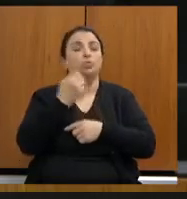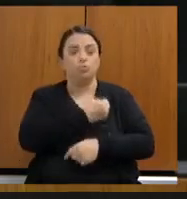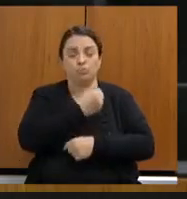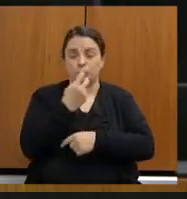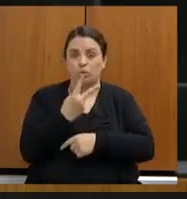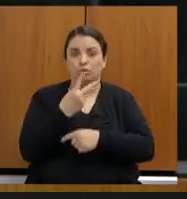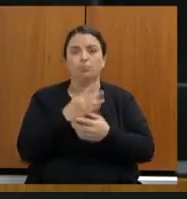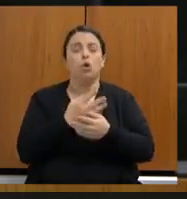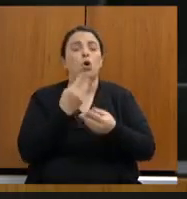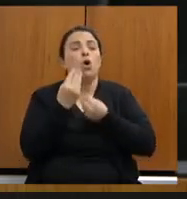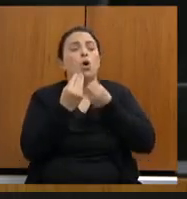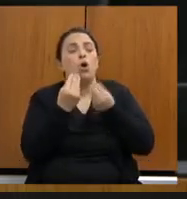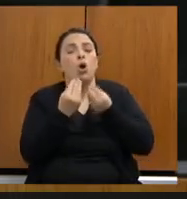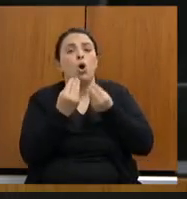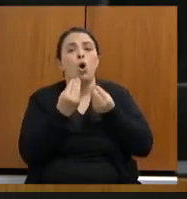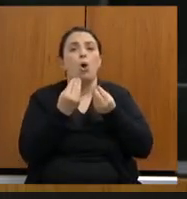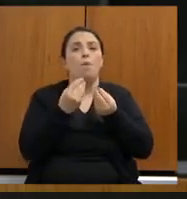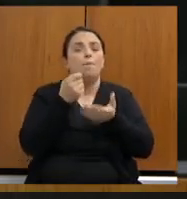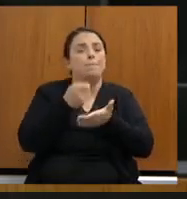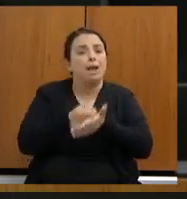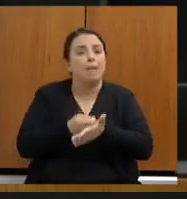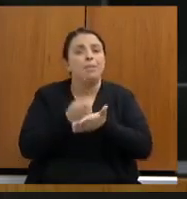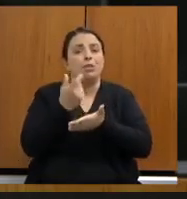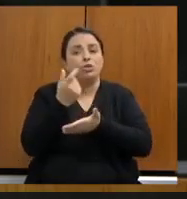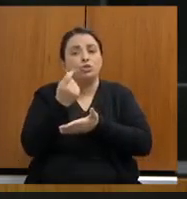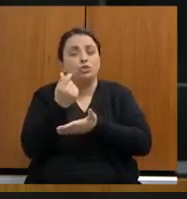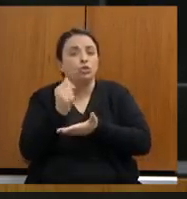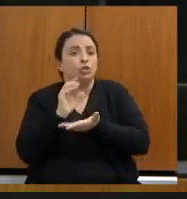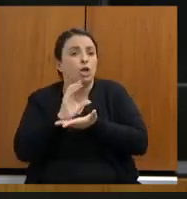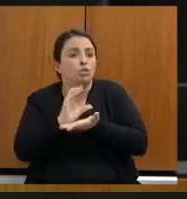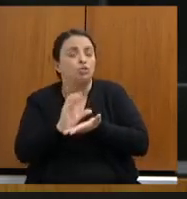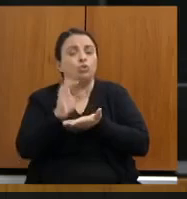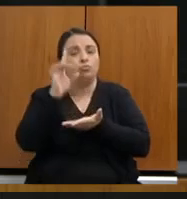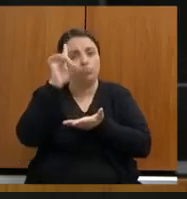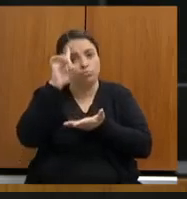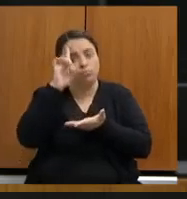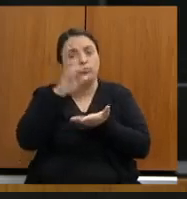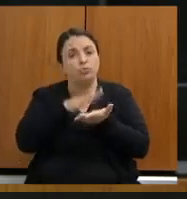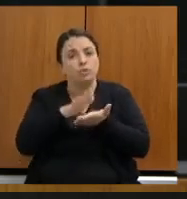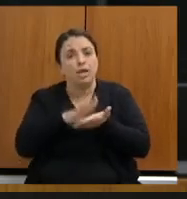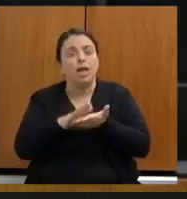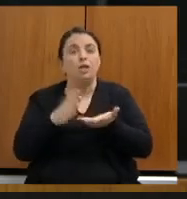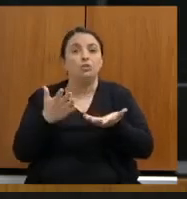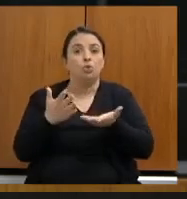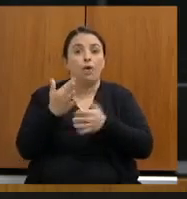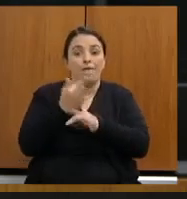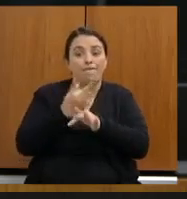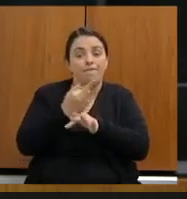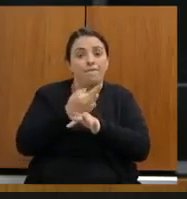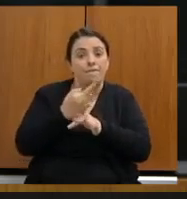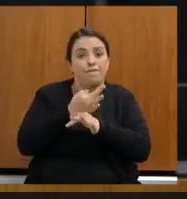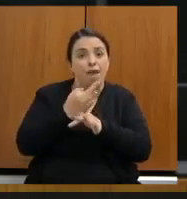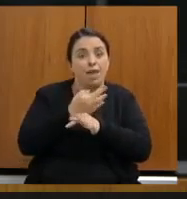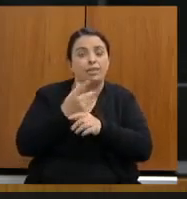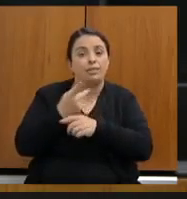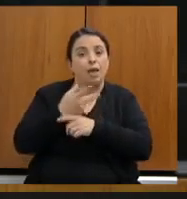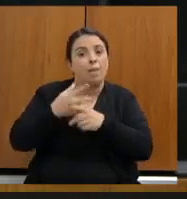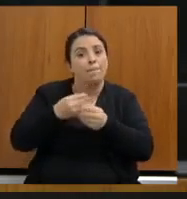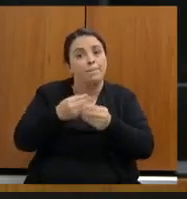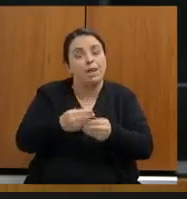pagamento de ajuda de custo diária de áreas e férias-prêmio atrasadas da Polícia